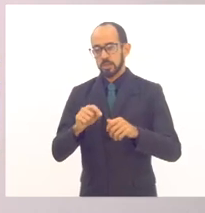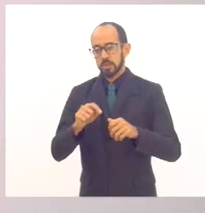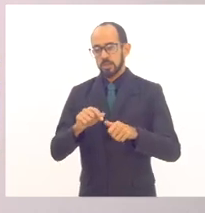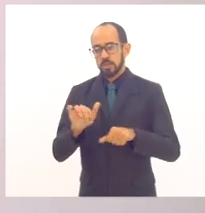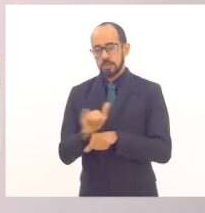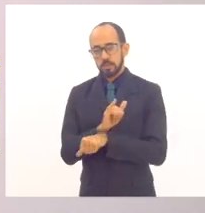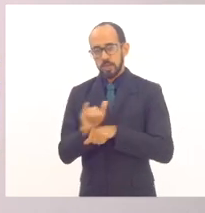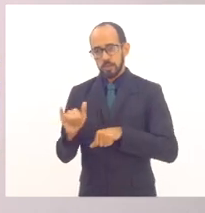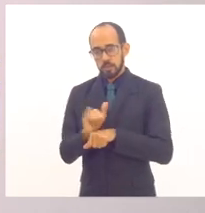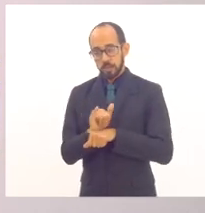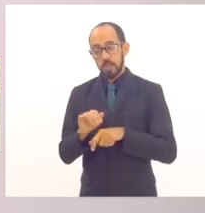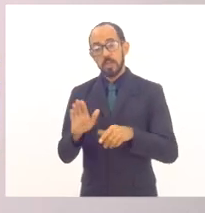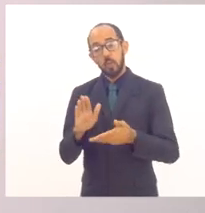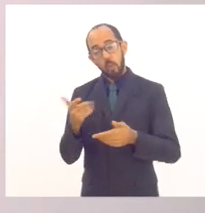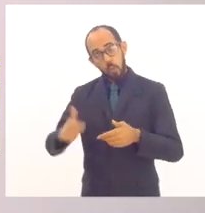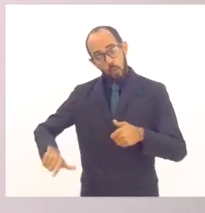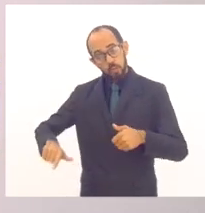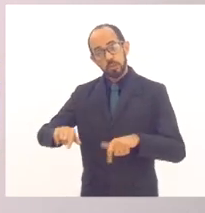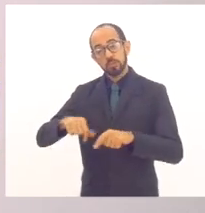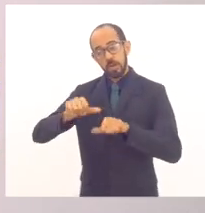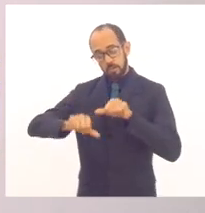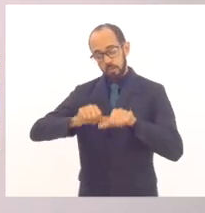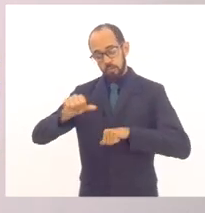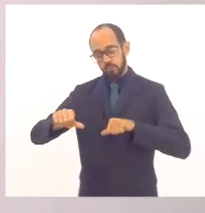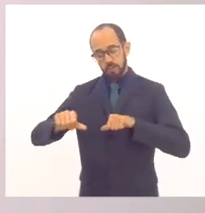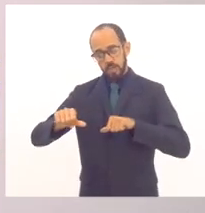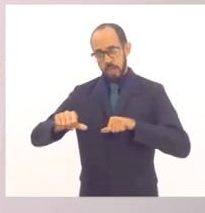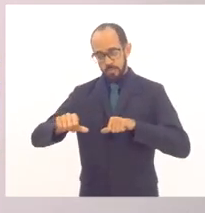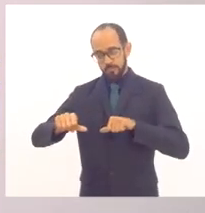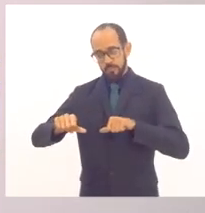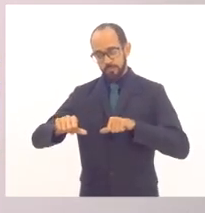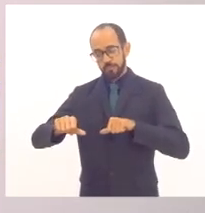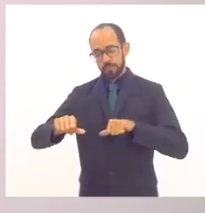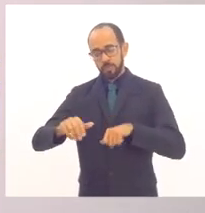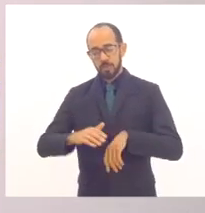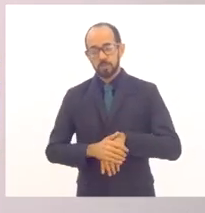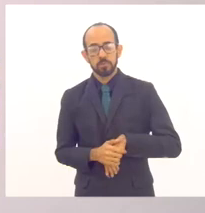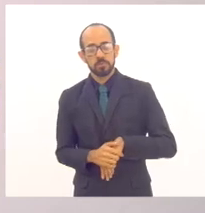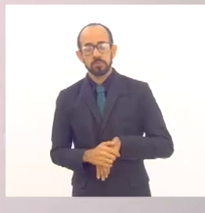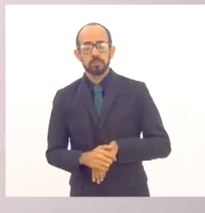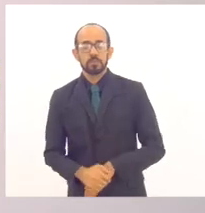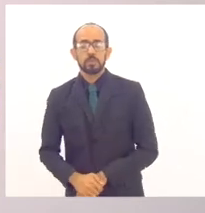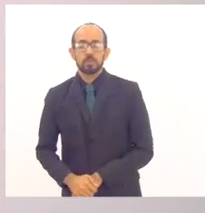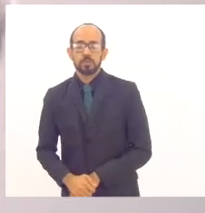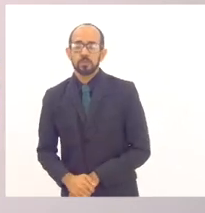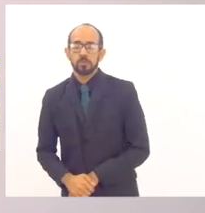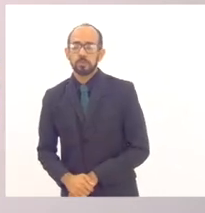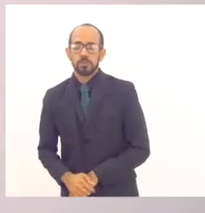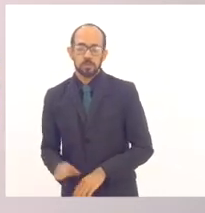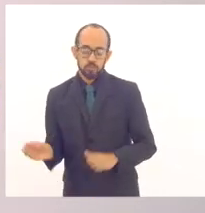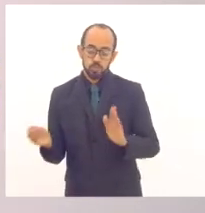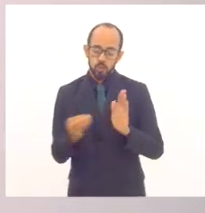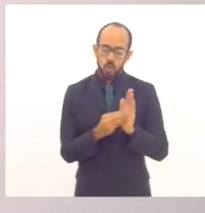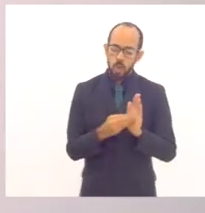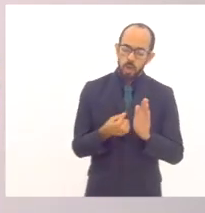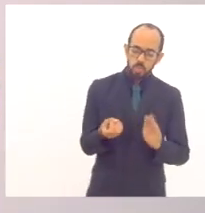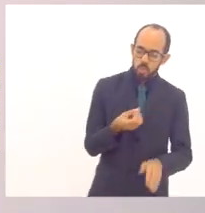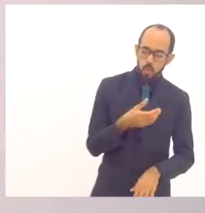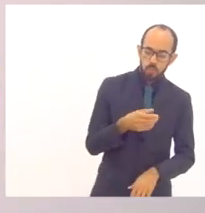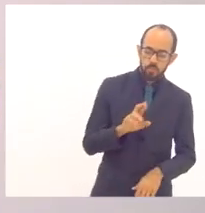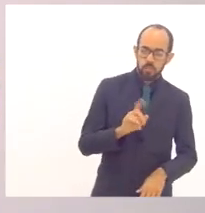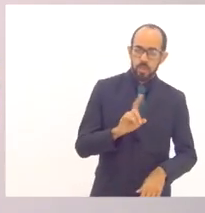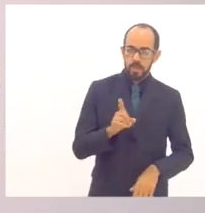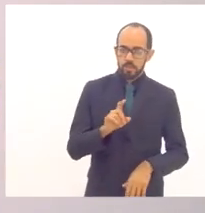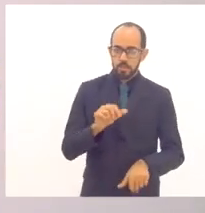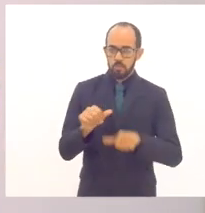emendas modificativas, que você modifica Não tira nem põe, modifica, muda.